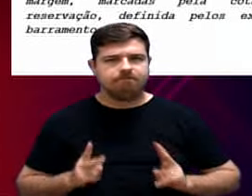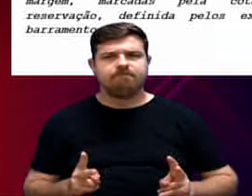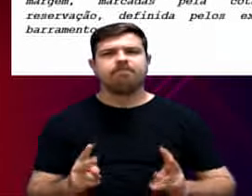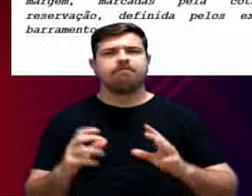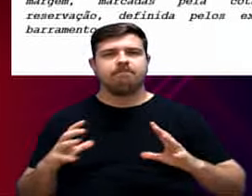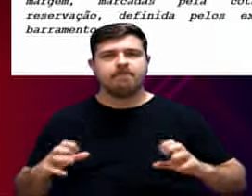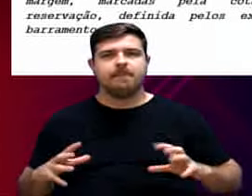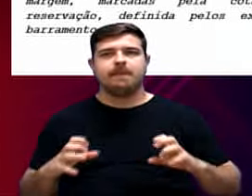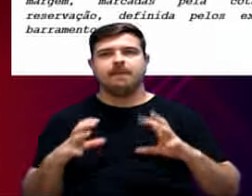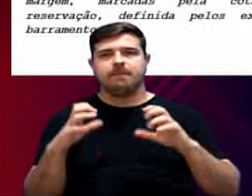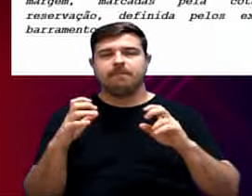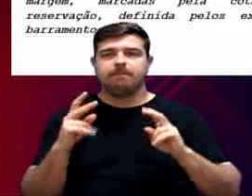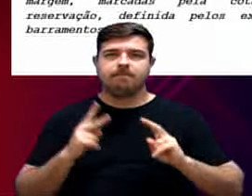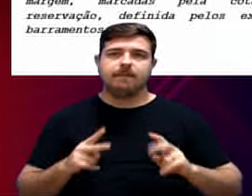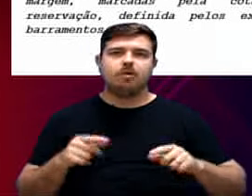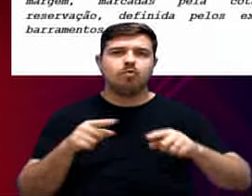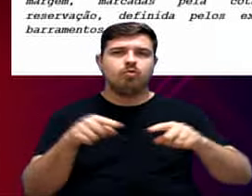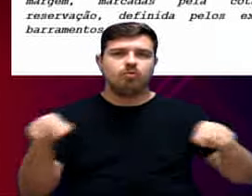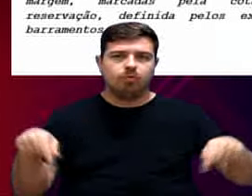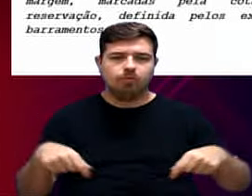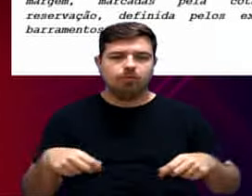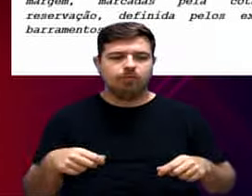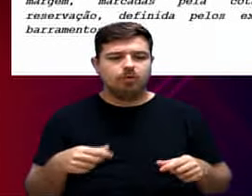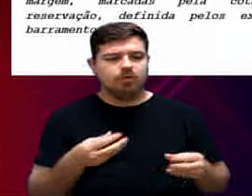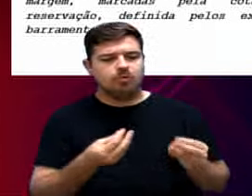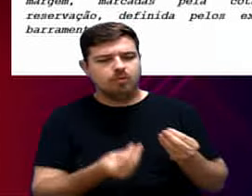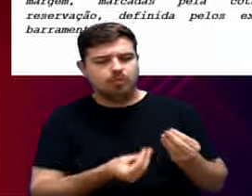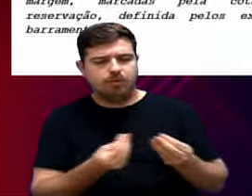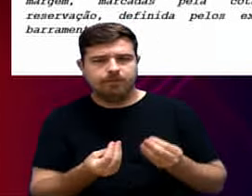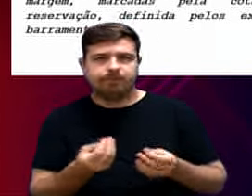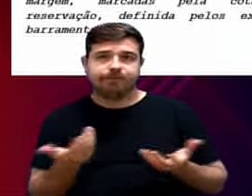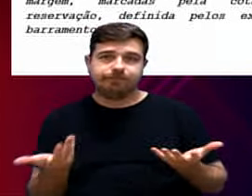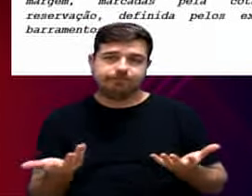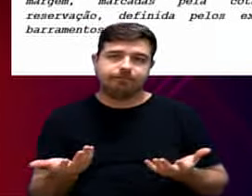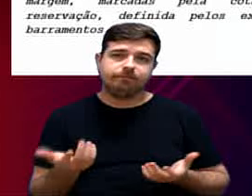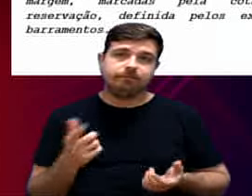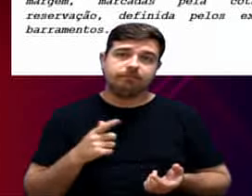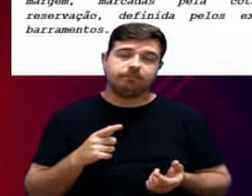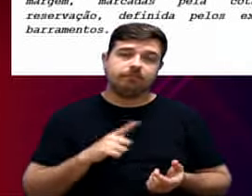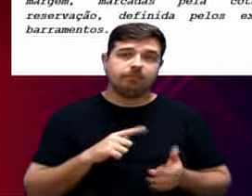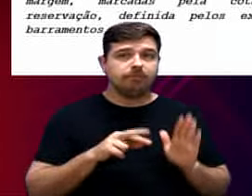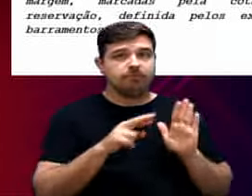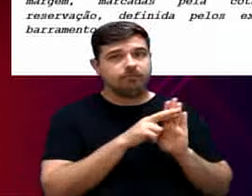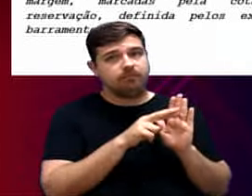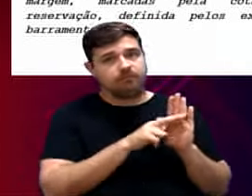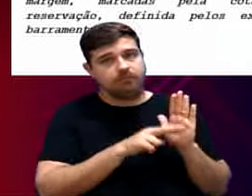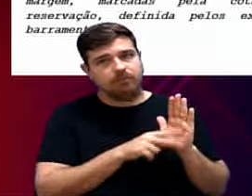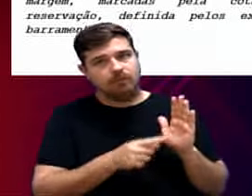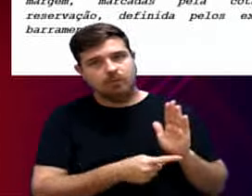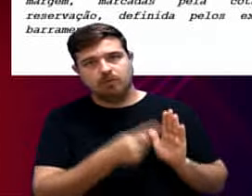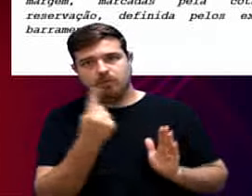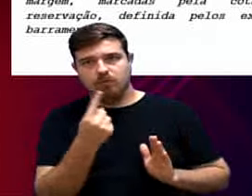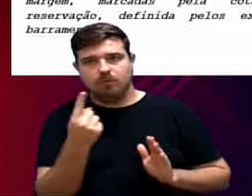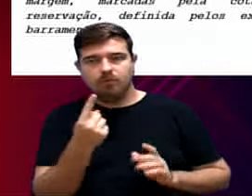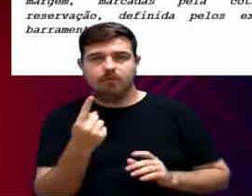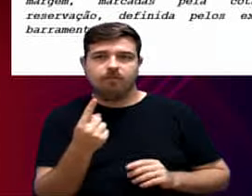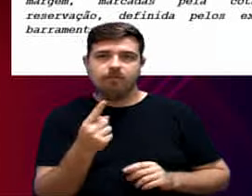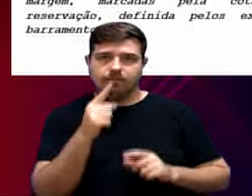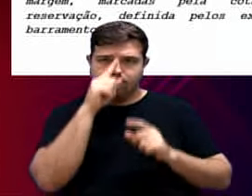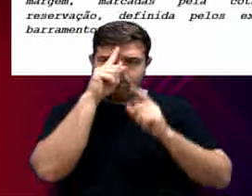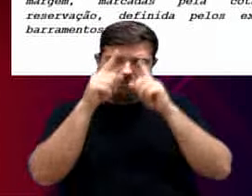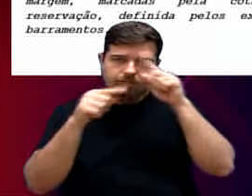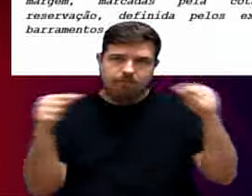discussão onde seria esse maior leito sazonal um dos critérios né da proposta da